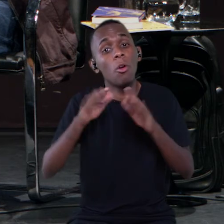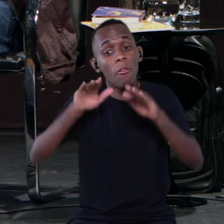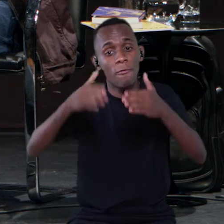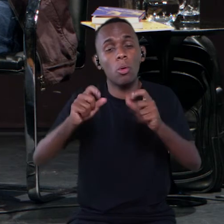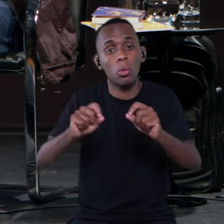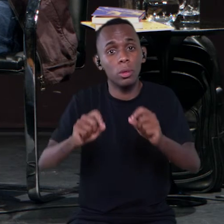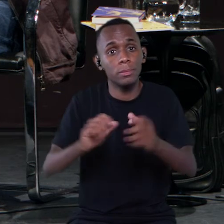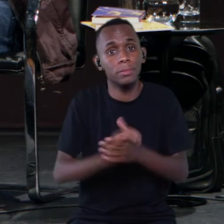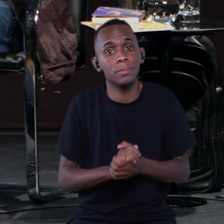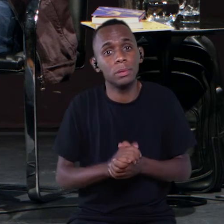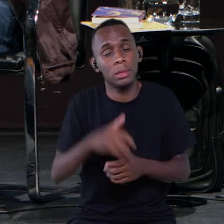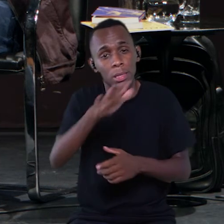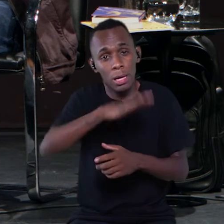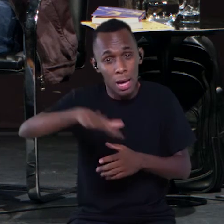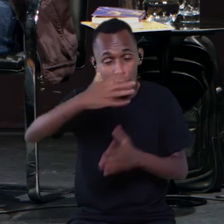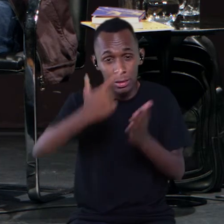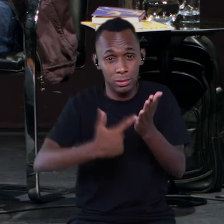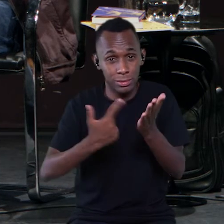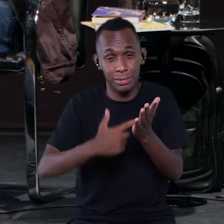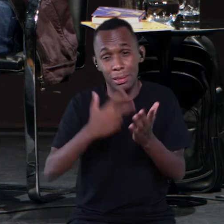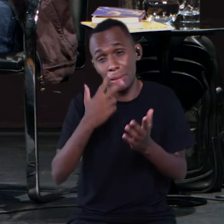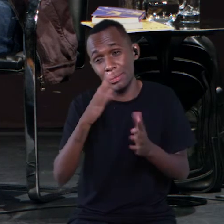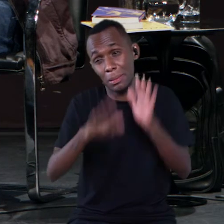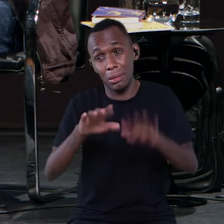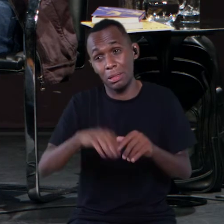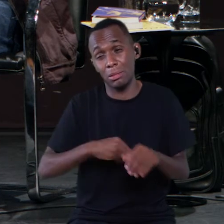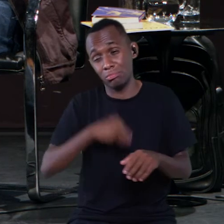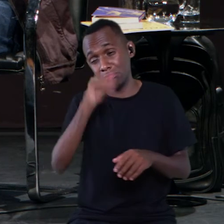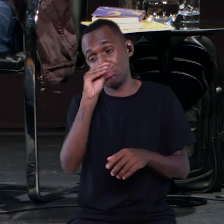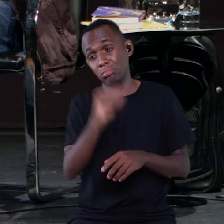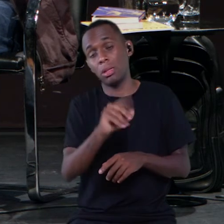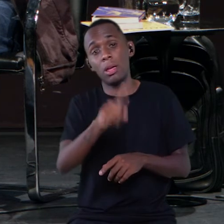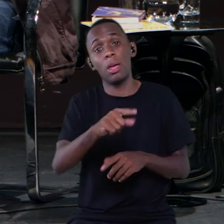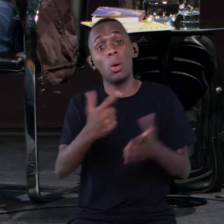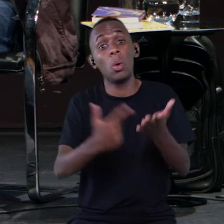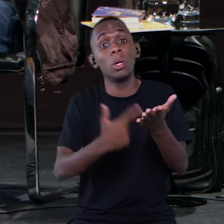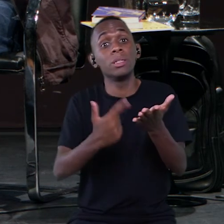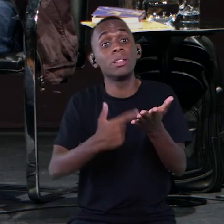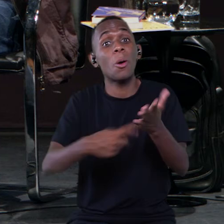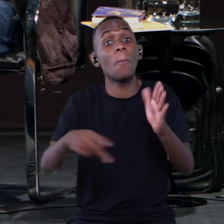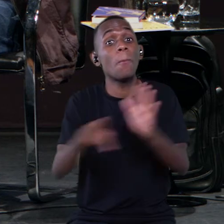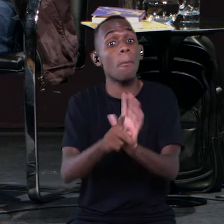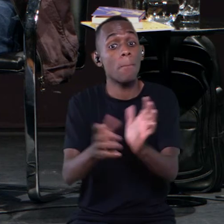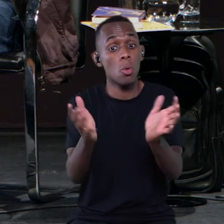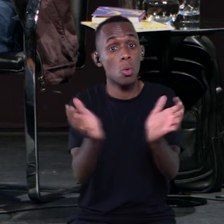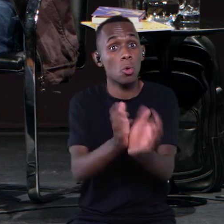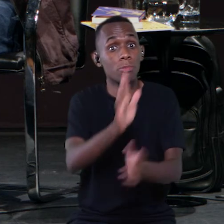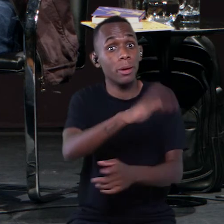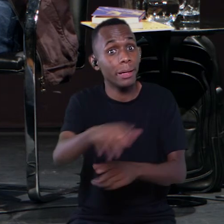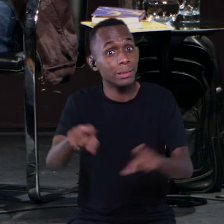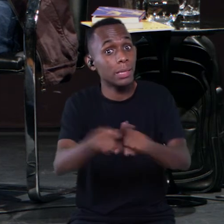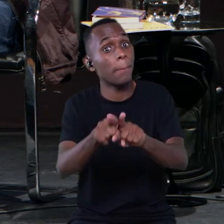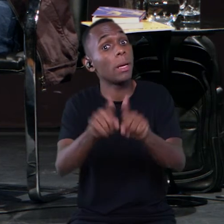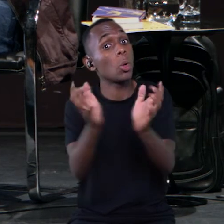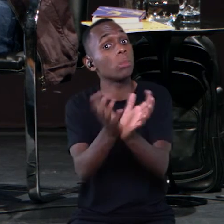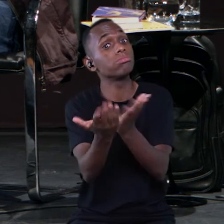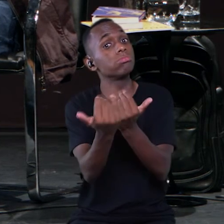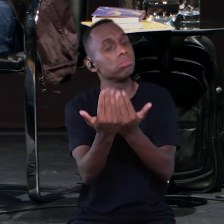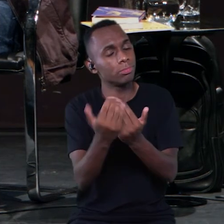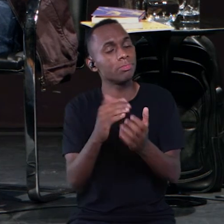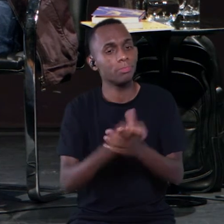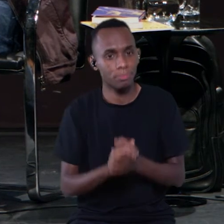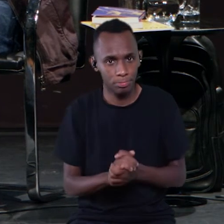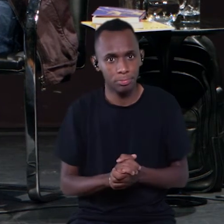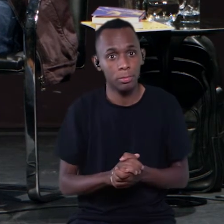campo literário, né, que a gente às vezes até deixa um pouco de lado, mas que é o da literatura infantil e infanto-juvenil. A Lúcia Iratsuka